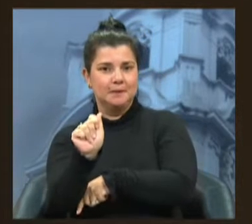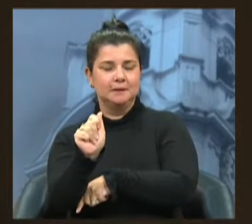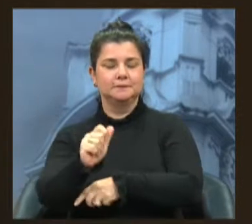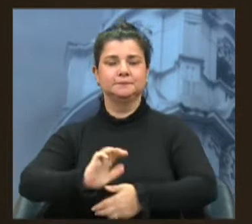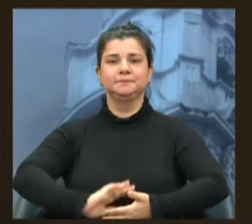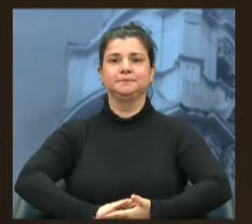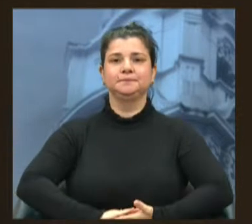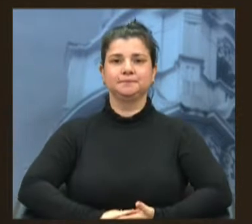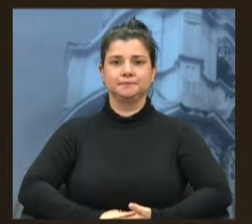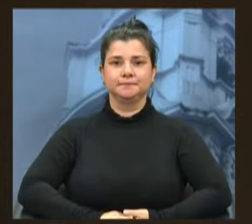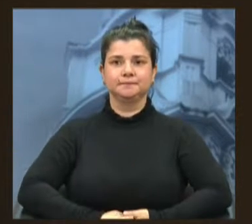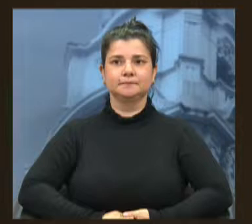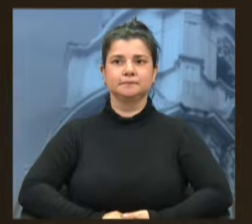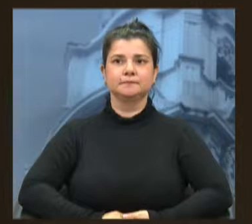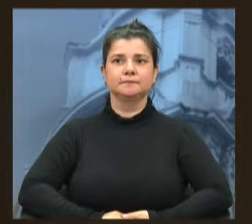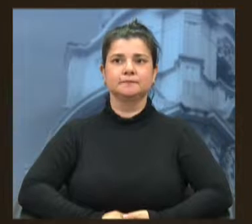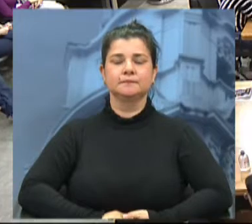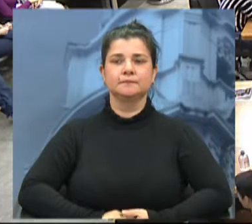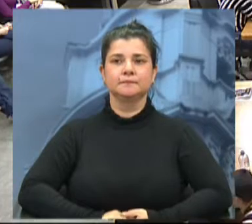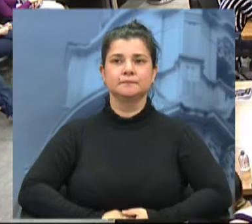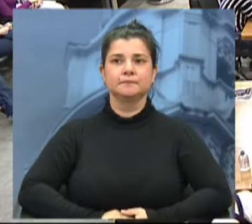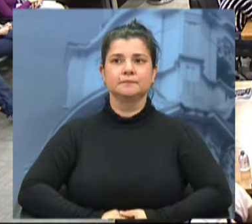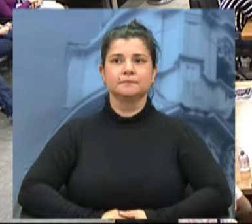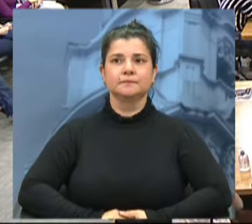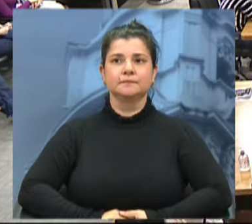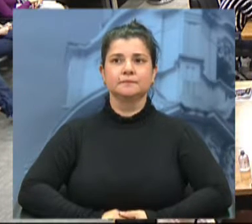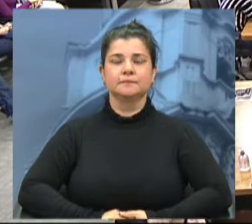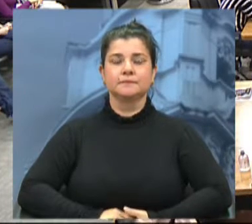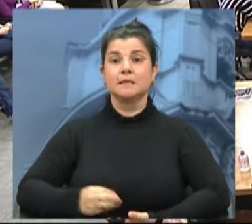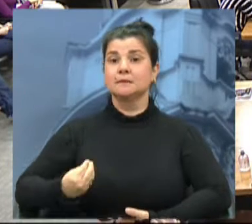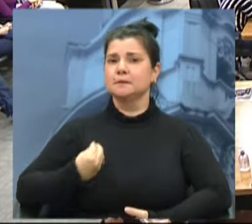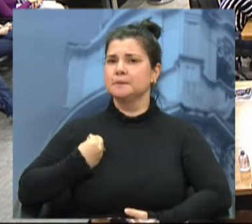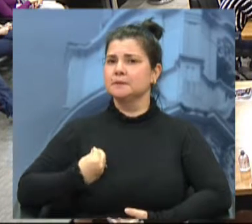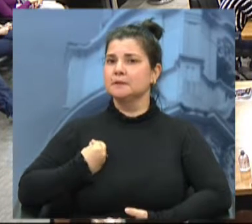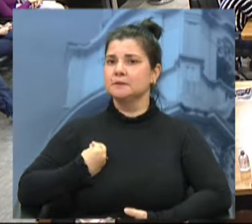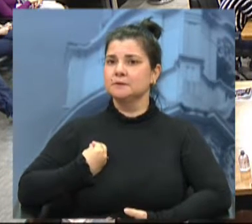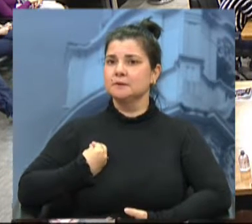Constante da Silva Thyssen, está aí?